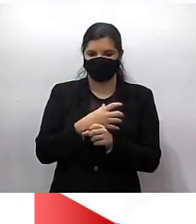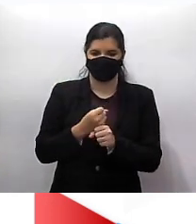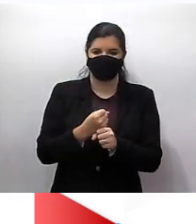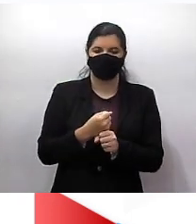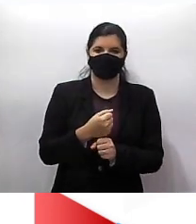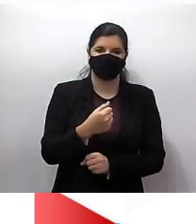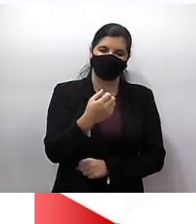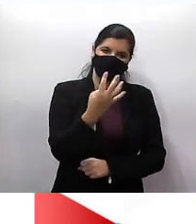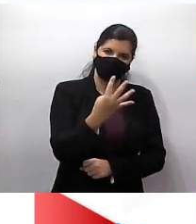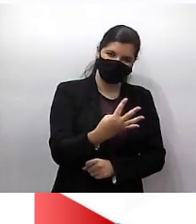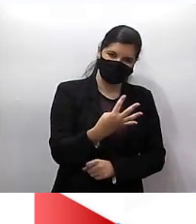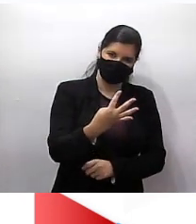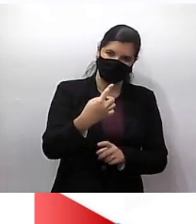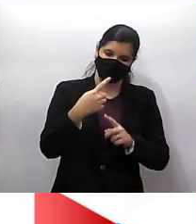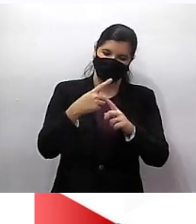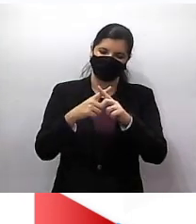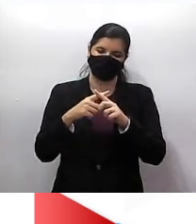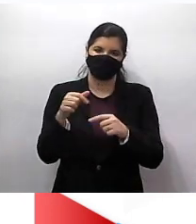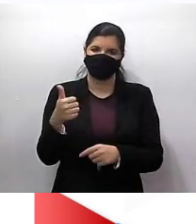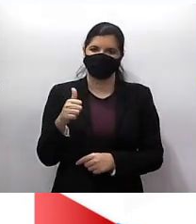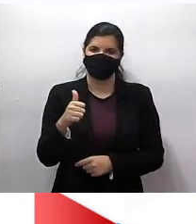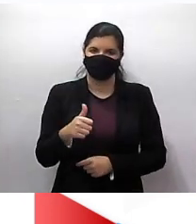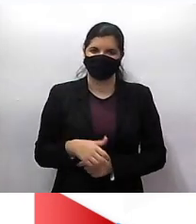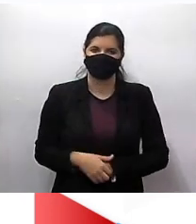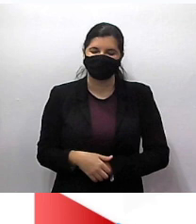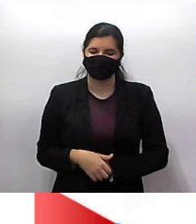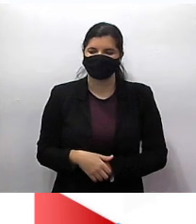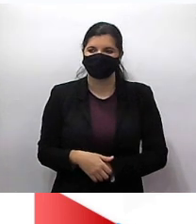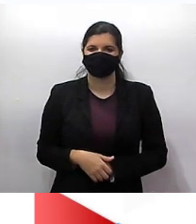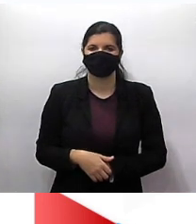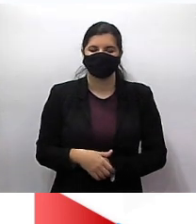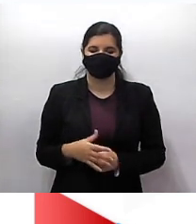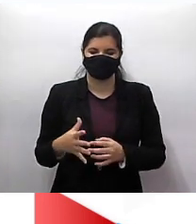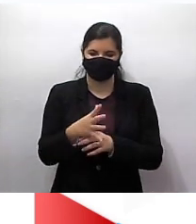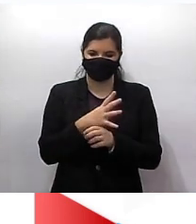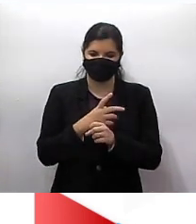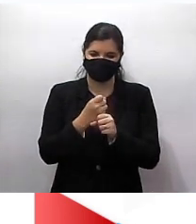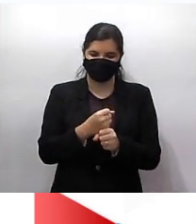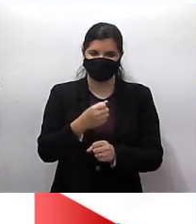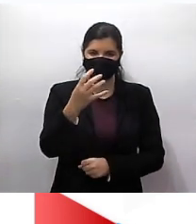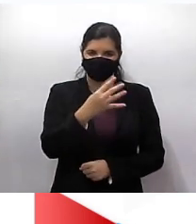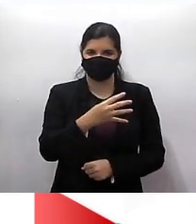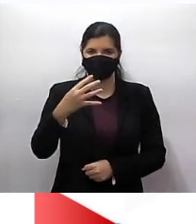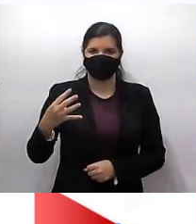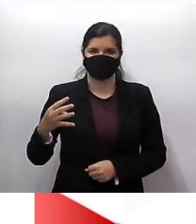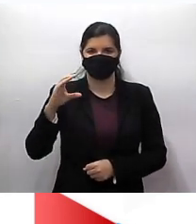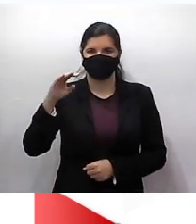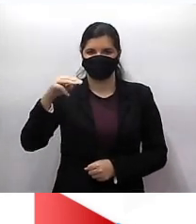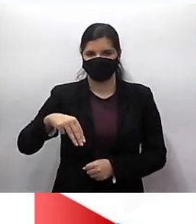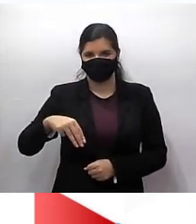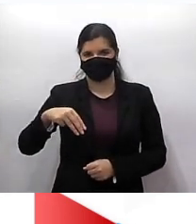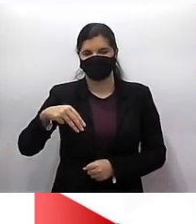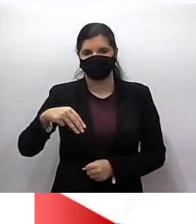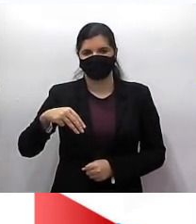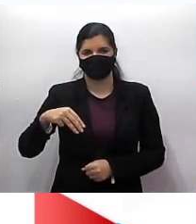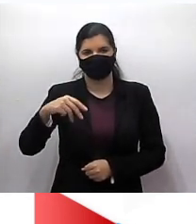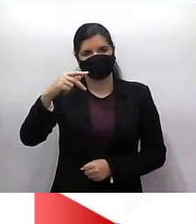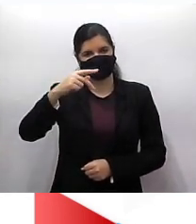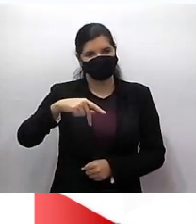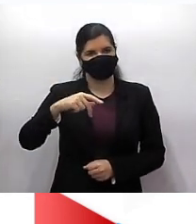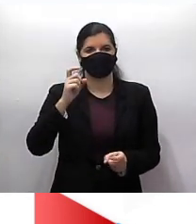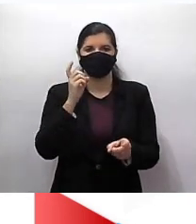4, ou 4 vezes 11. Tanto faz, tá bom? 4 vezes 11 vai dar 44 centímetros, é o